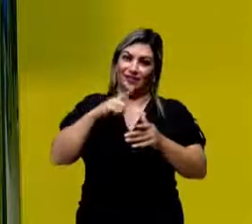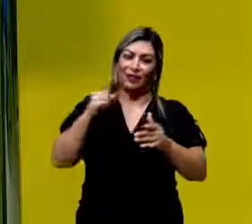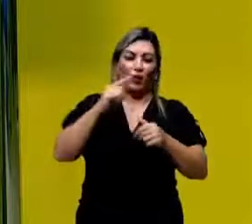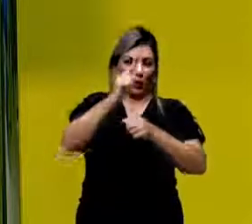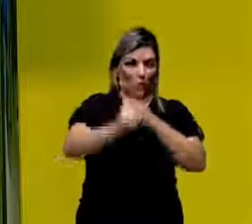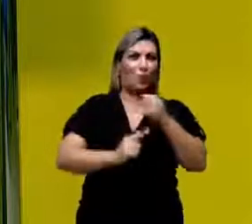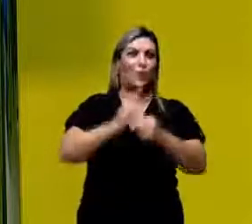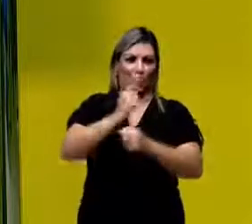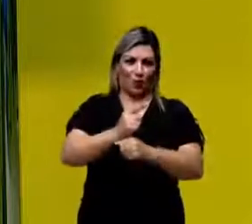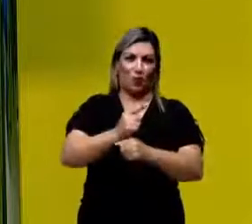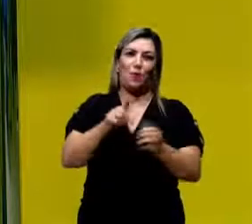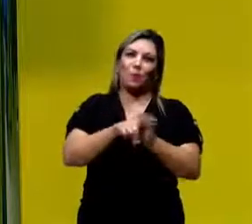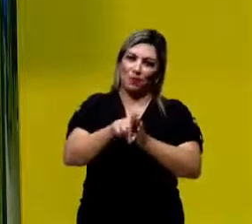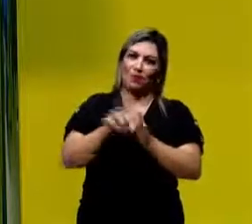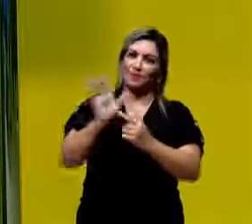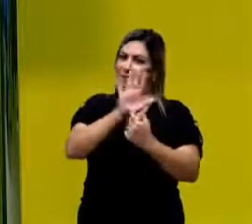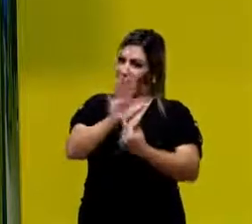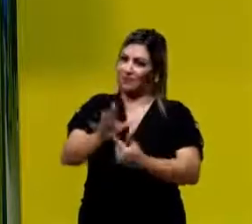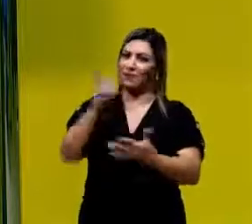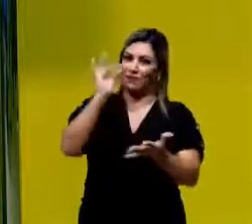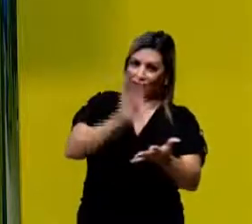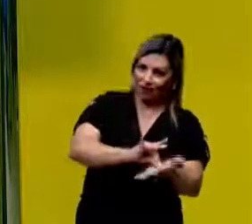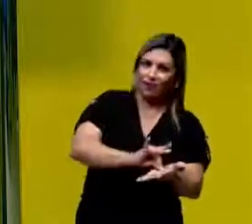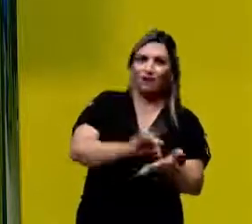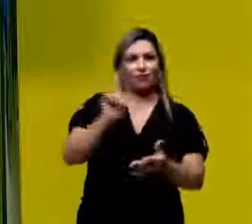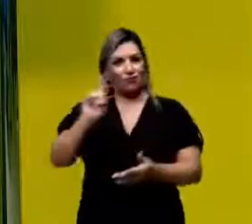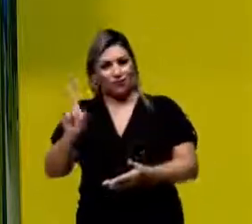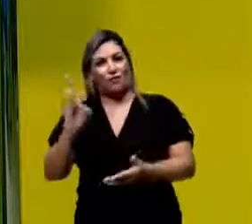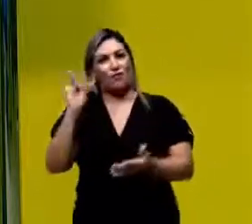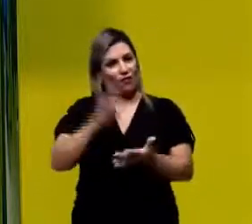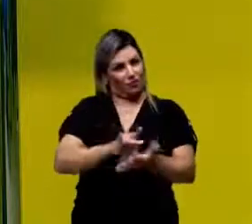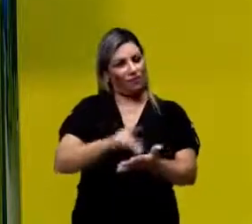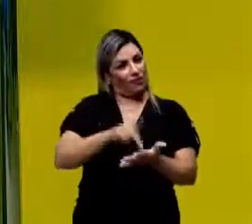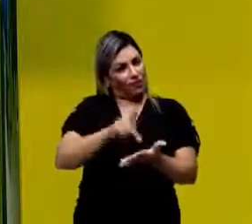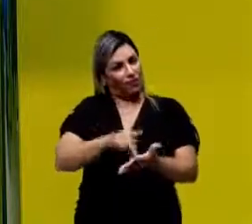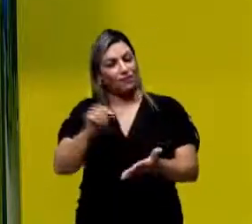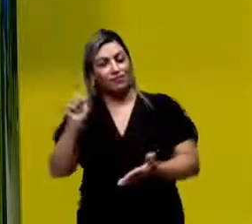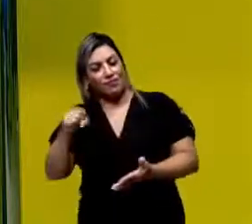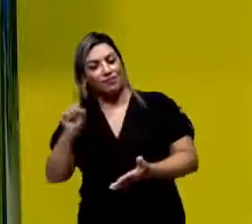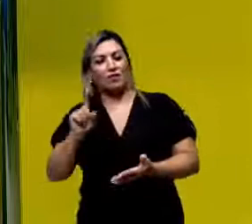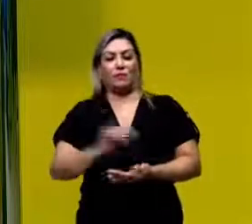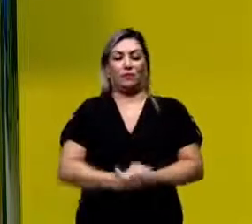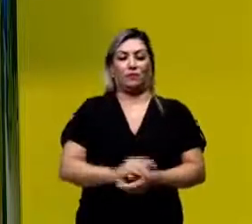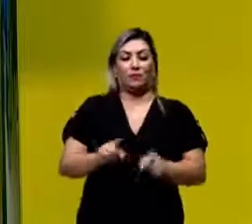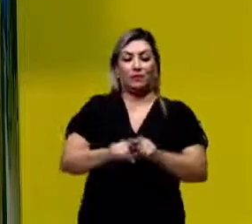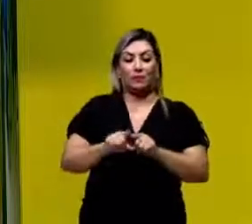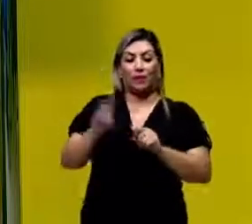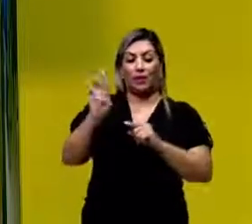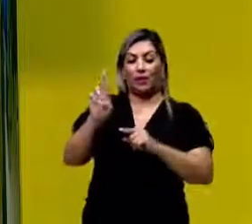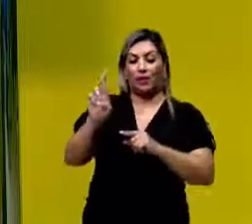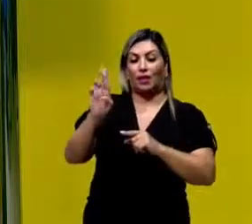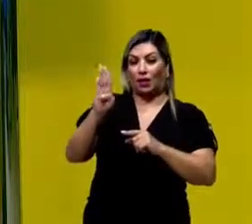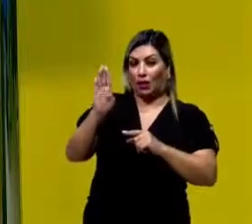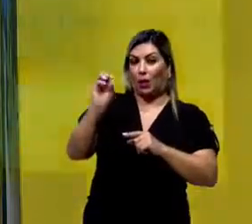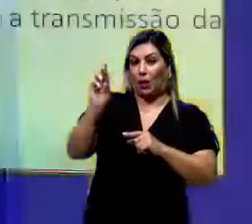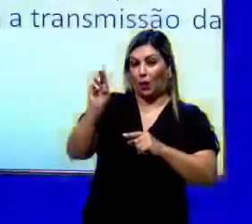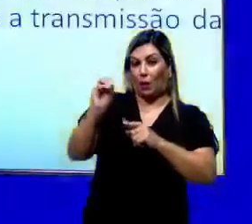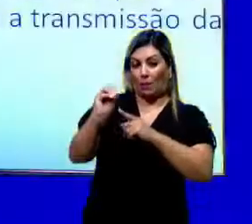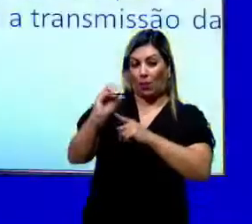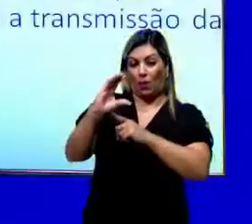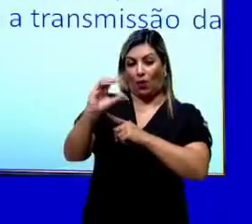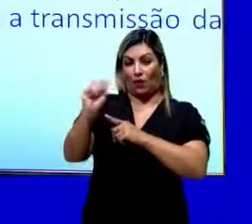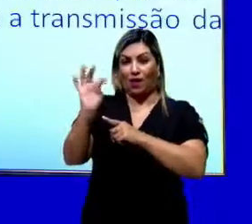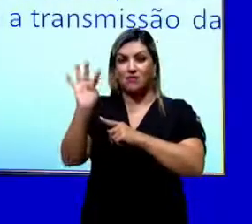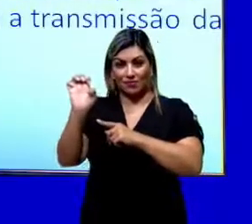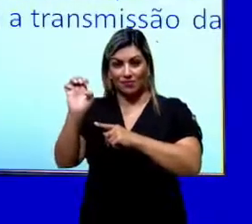oráculo que o google para poder oferecer todo esse embasamento para vocês nós temos o bloco resto todo mundo usa o broto